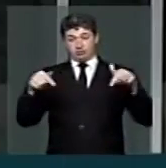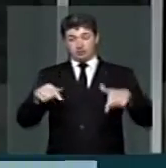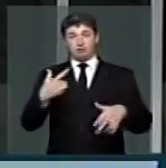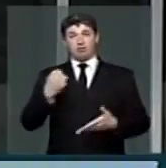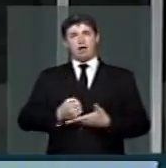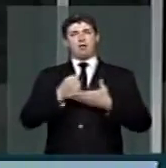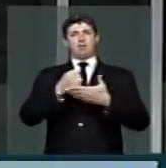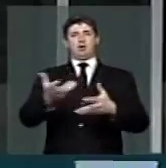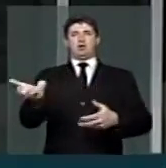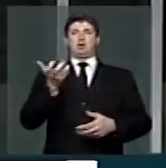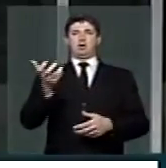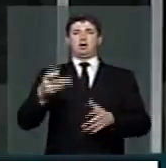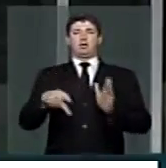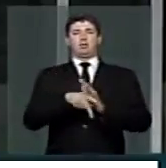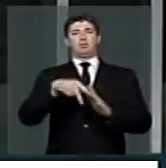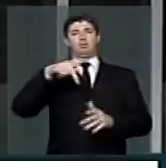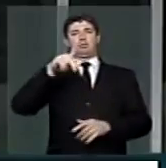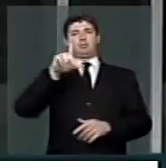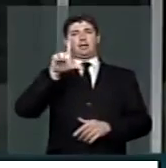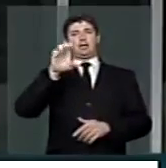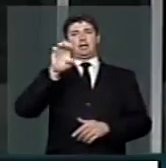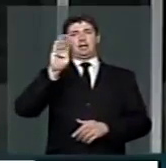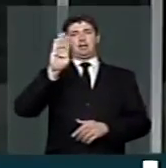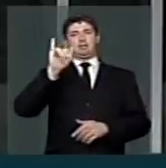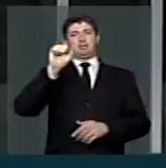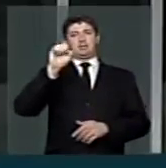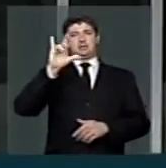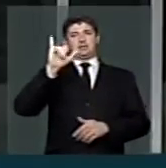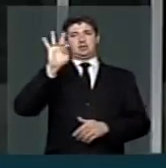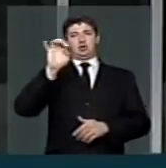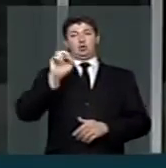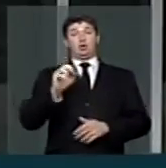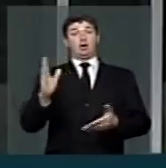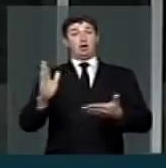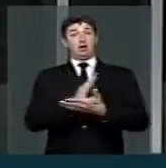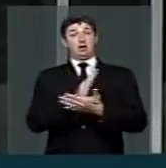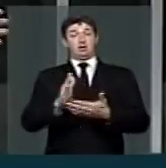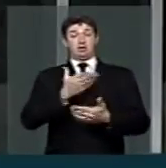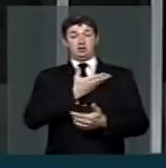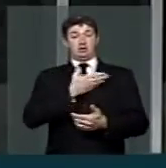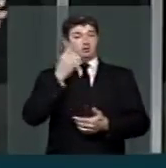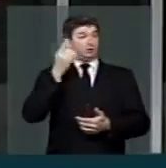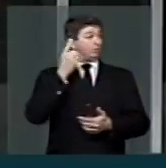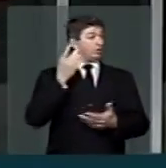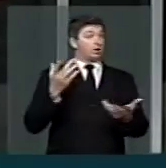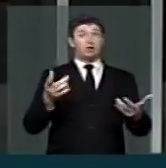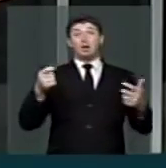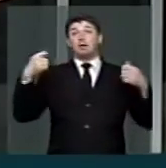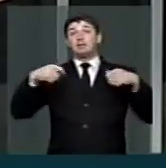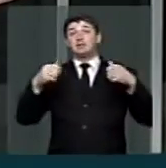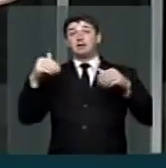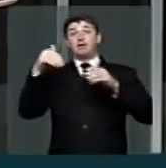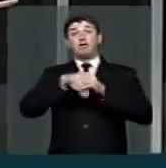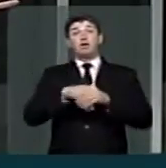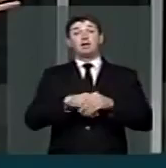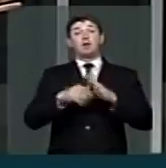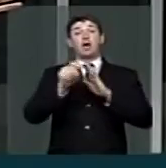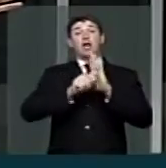apoiar a iniciativa do plebiscito. Alguns colegas me diziam, é hora de votar o teu relatório,